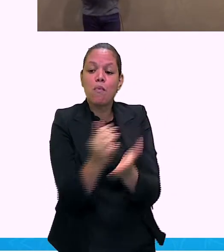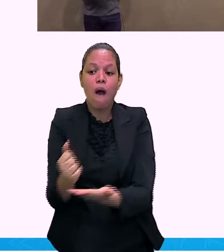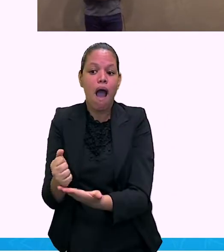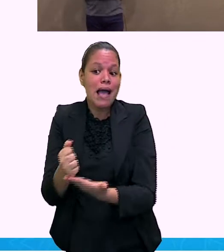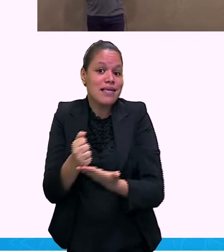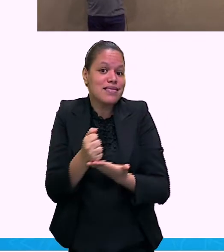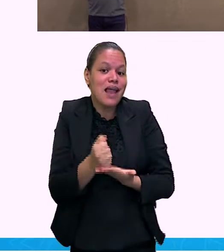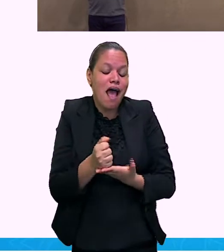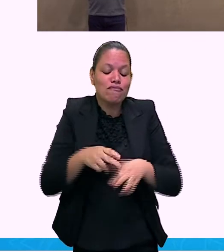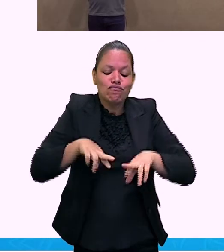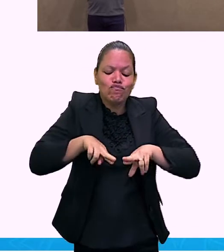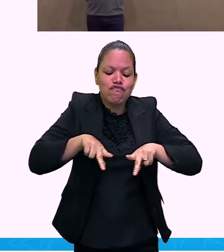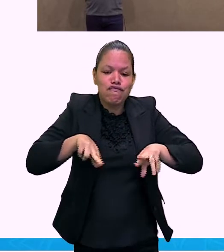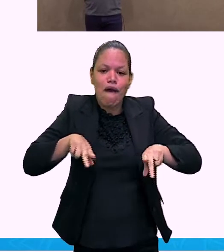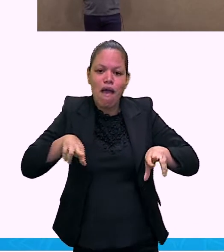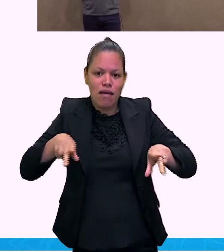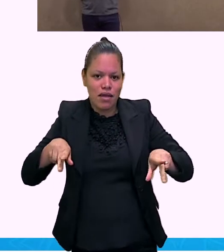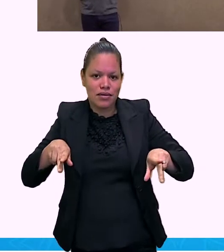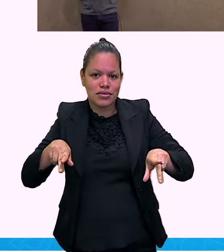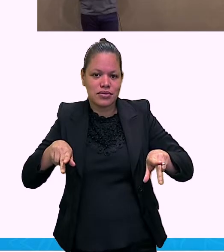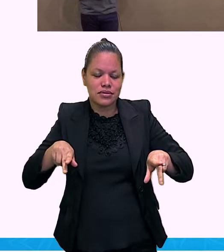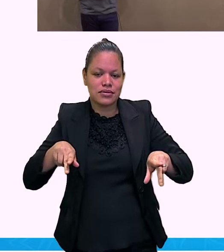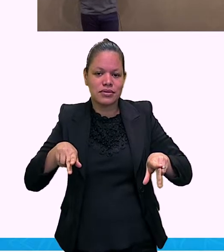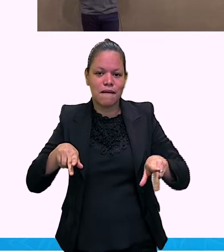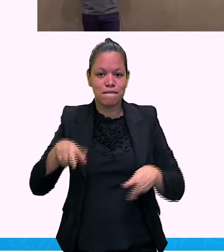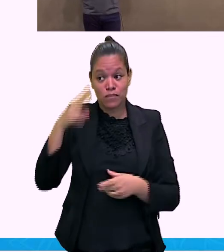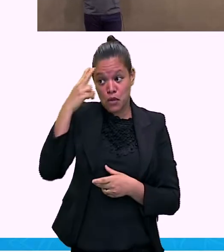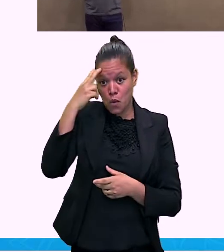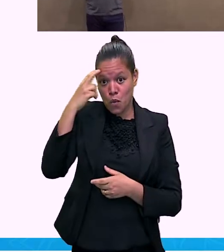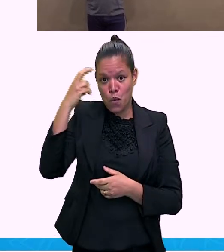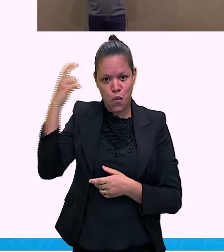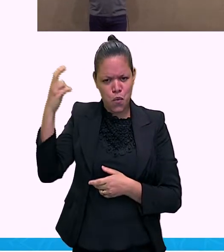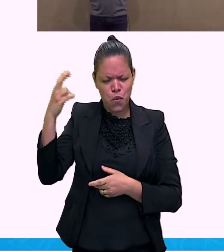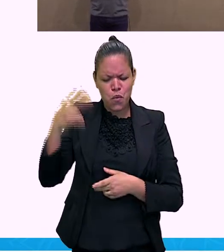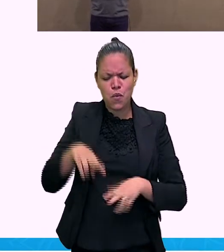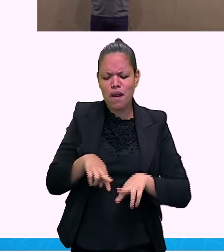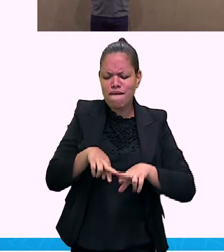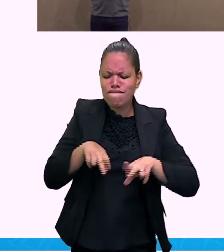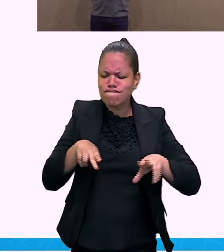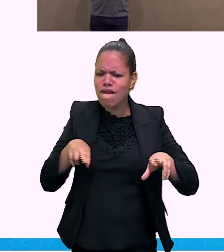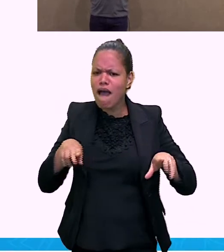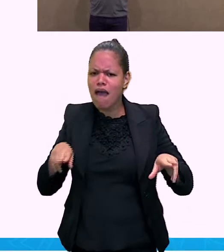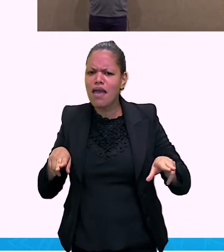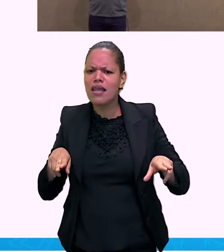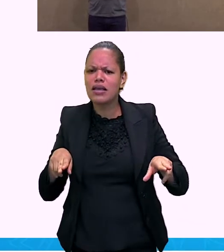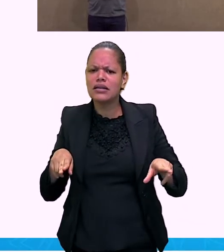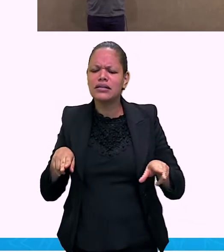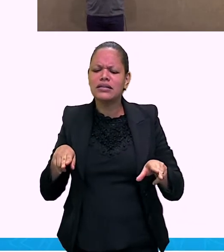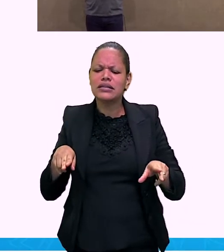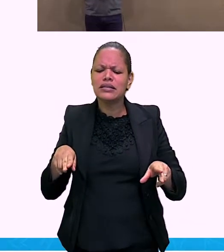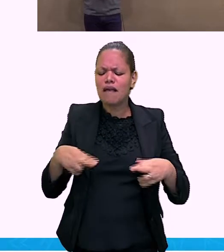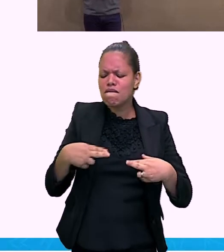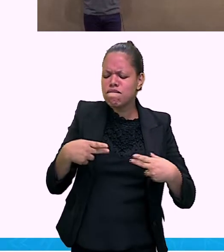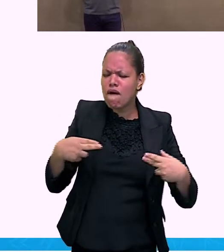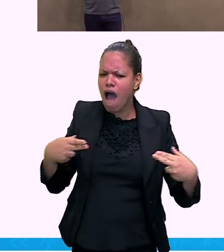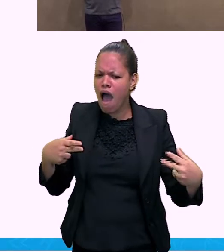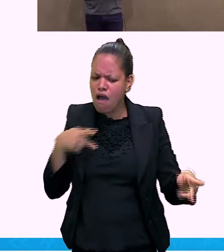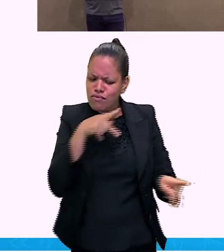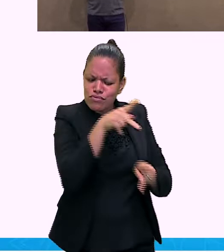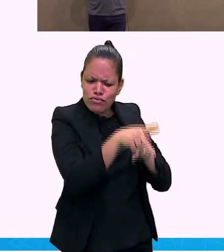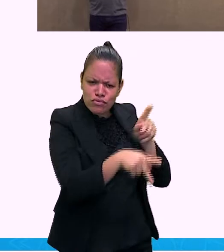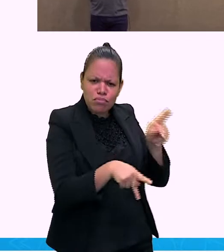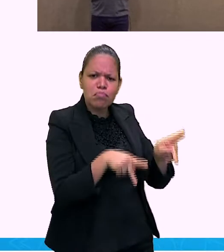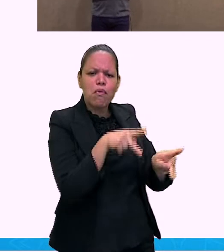não podemos restringir a cultura, essa diversidade cultural em apenas um aspecto.